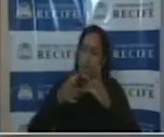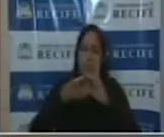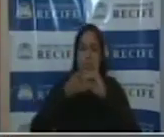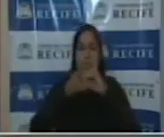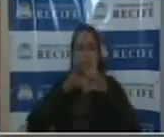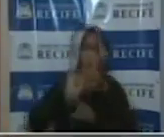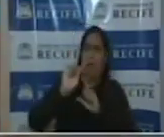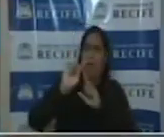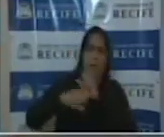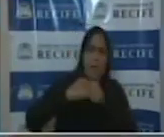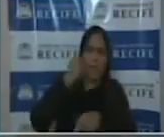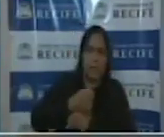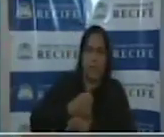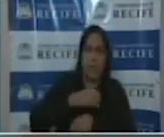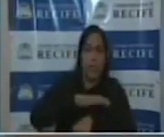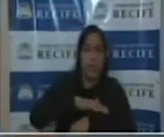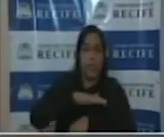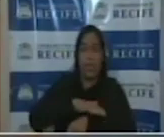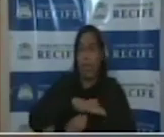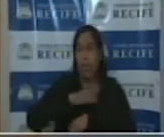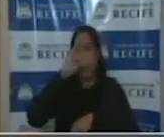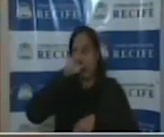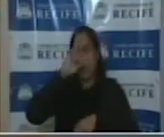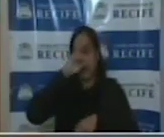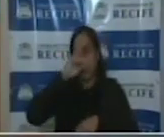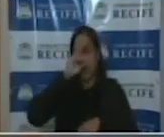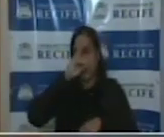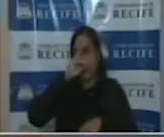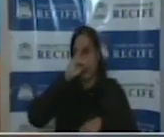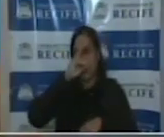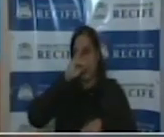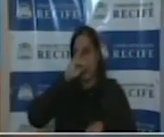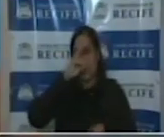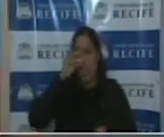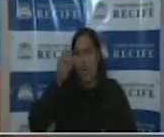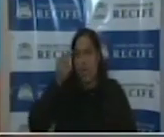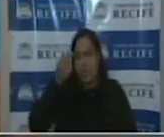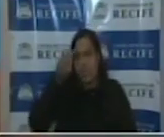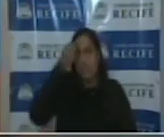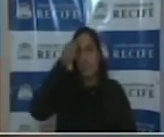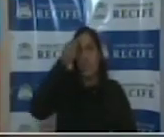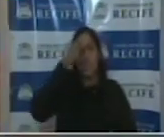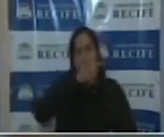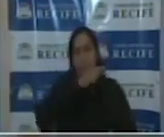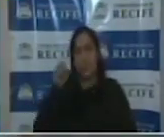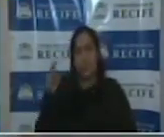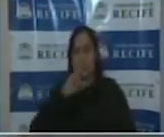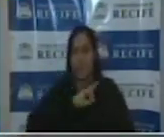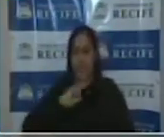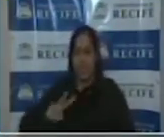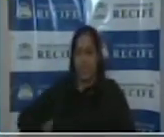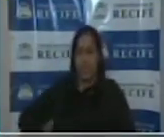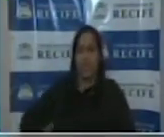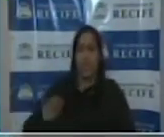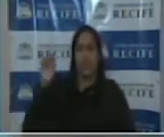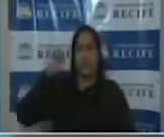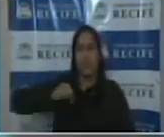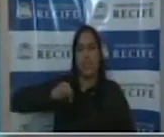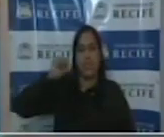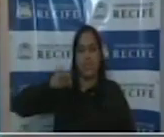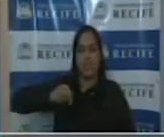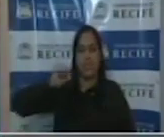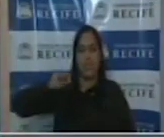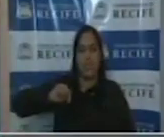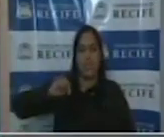nesse país. O tempo histórico exige da consciência dos meus colegas, vereadoras e vereadores dessa casa, que